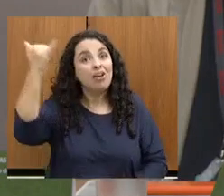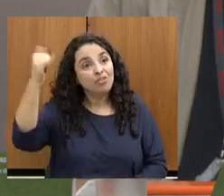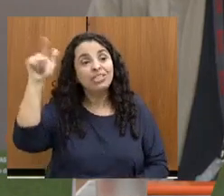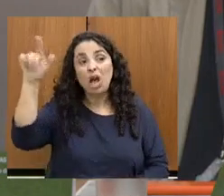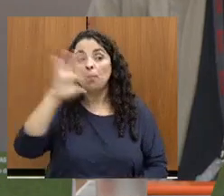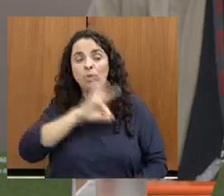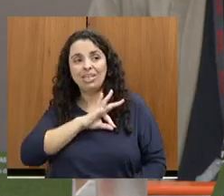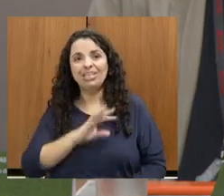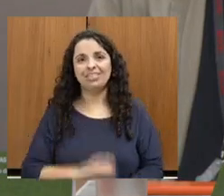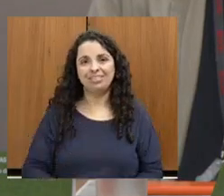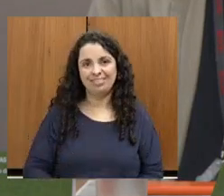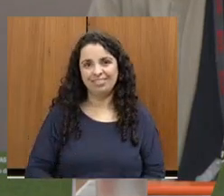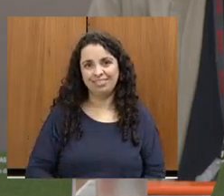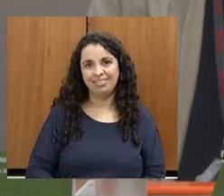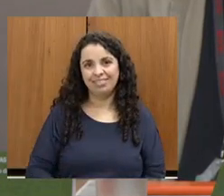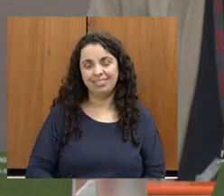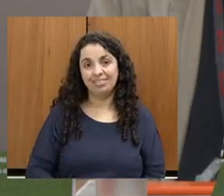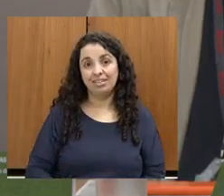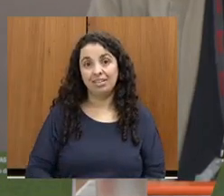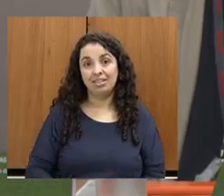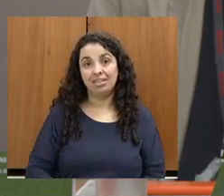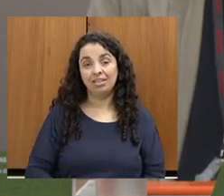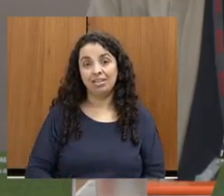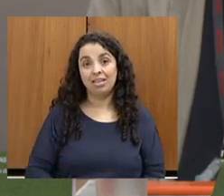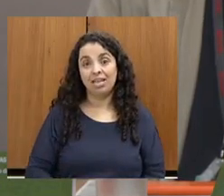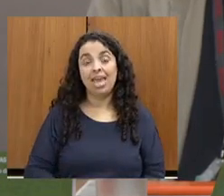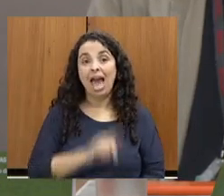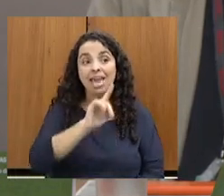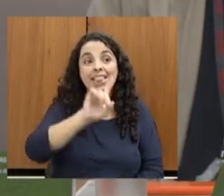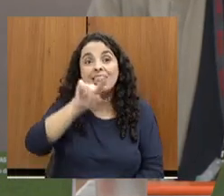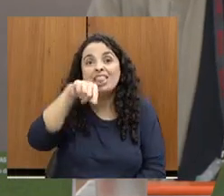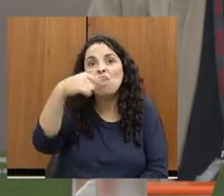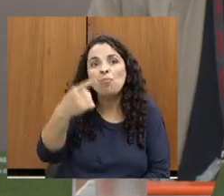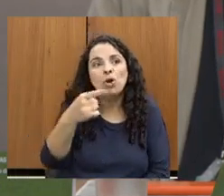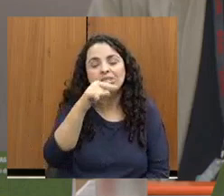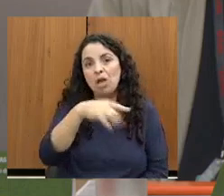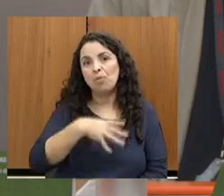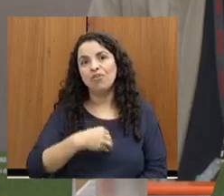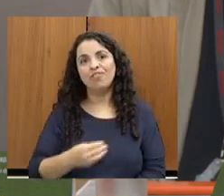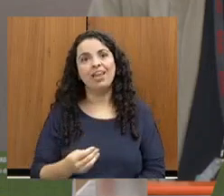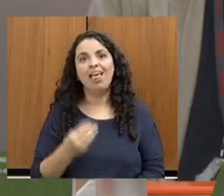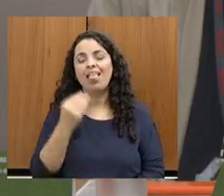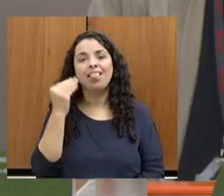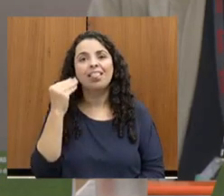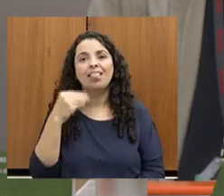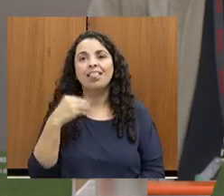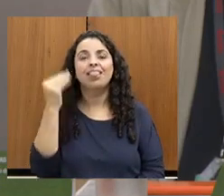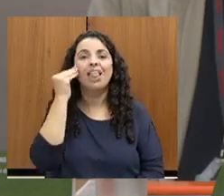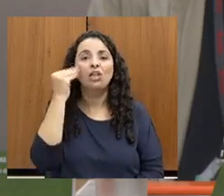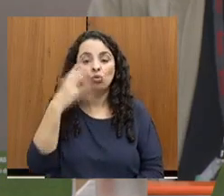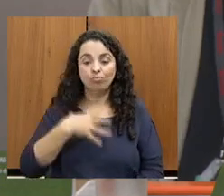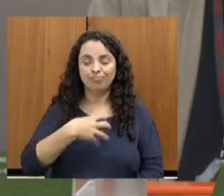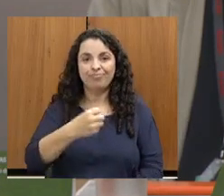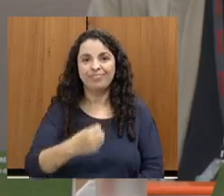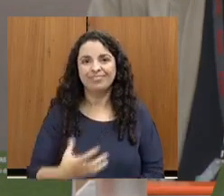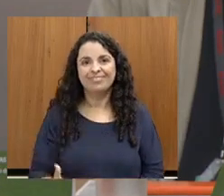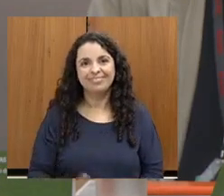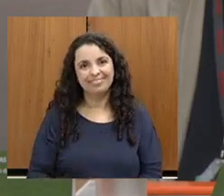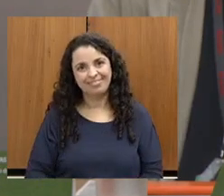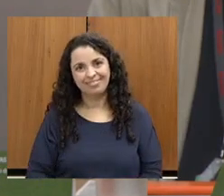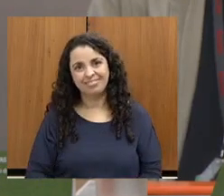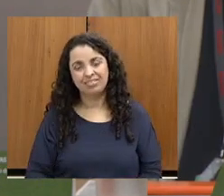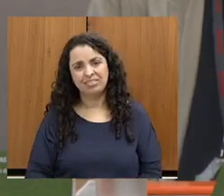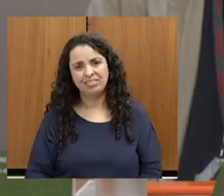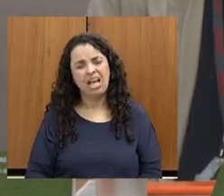E eu falo com a direção, cuspida, nem na minha época de adolescente, parece que eu estou num filme americano. Cuspida.